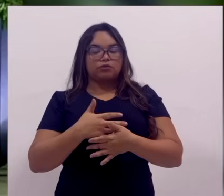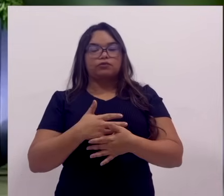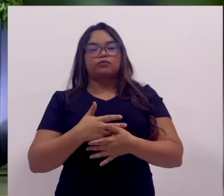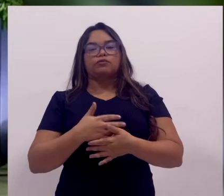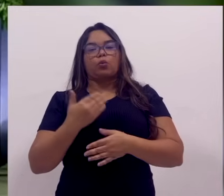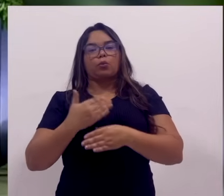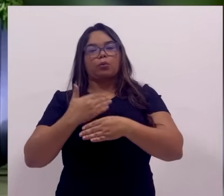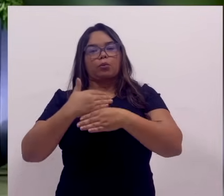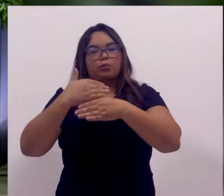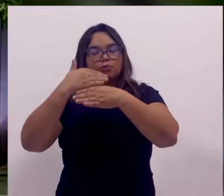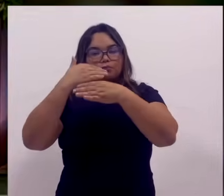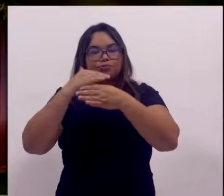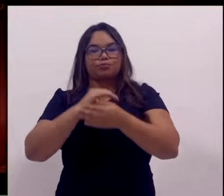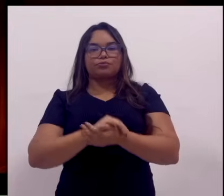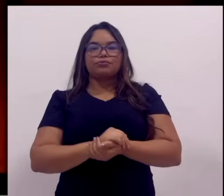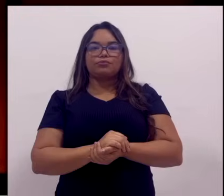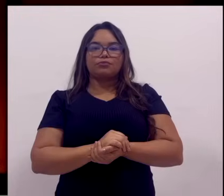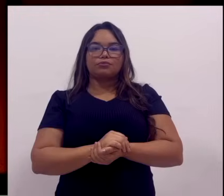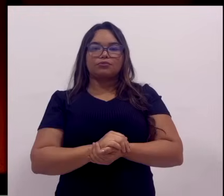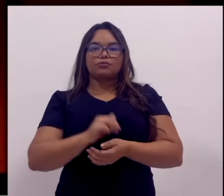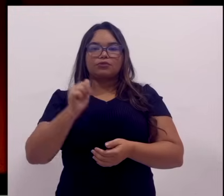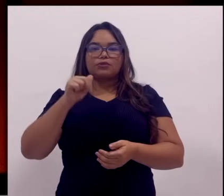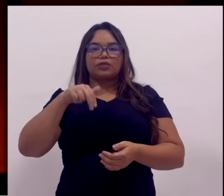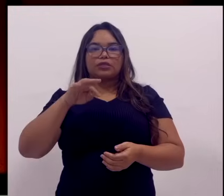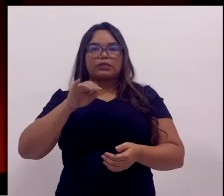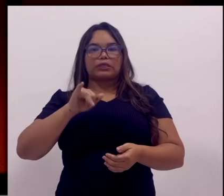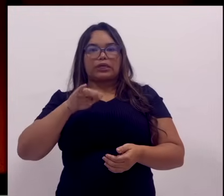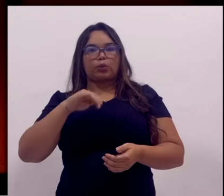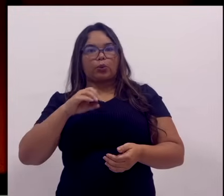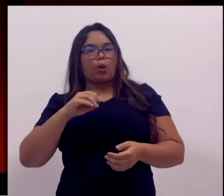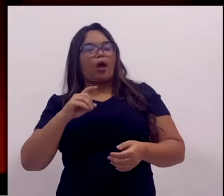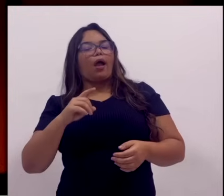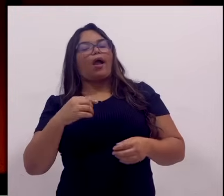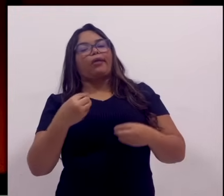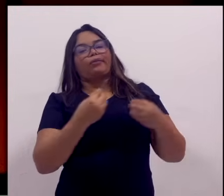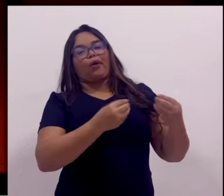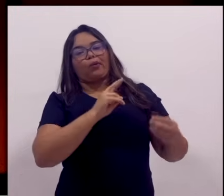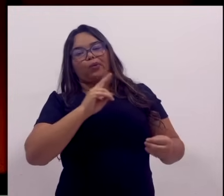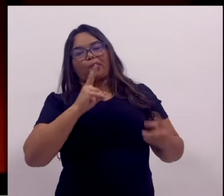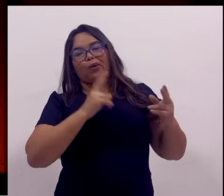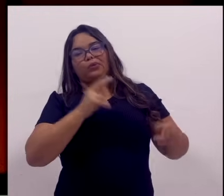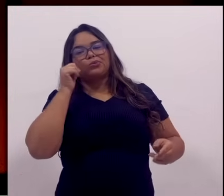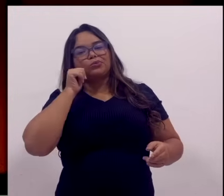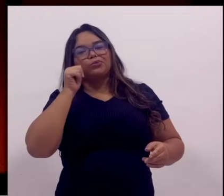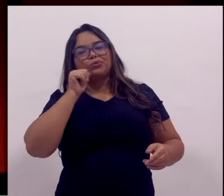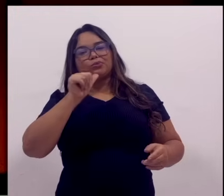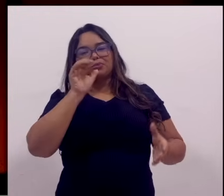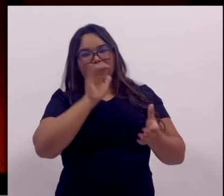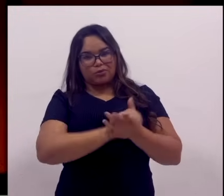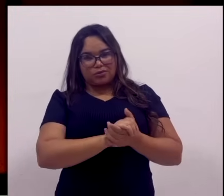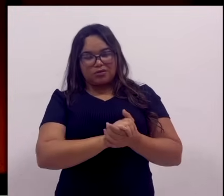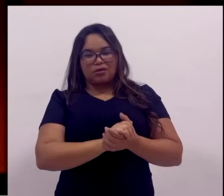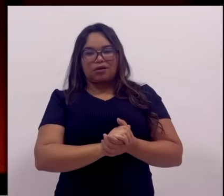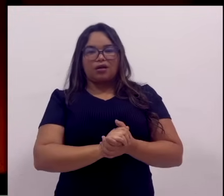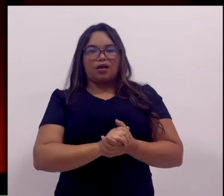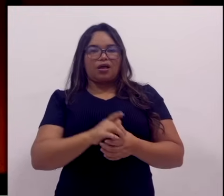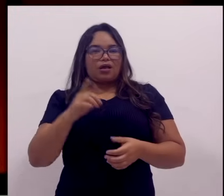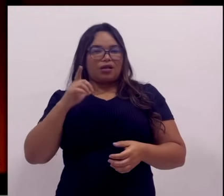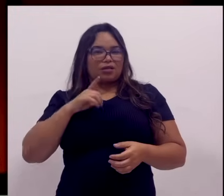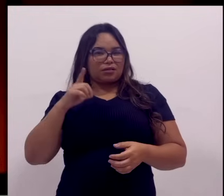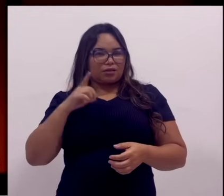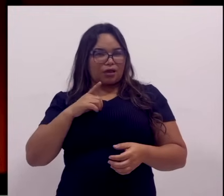época de juízo. Agora, essa cidade foi construída por Antíoco e recebeu o nome para homenagear sua